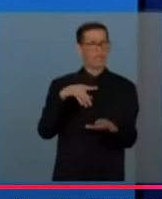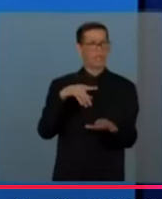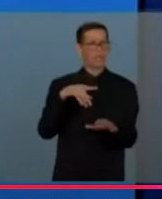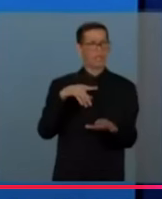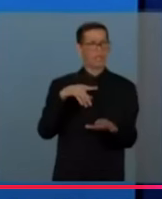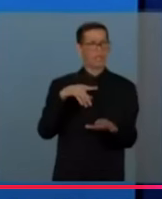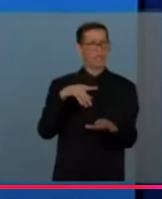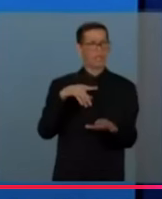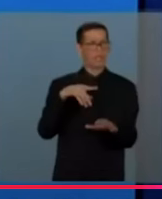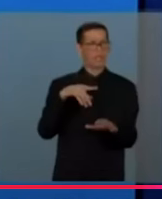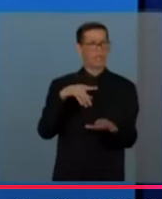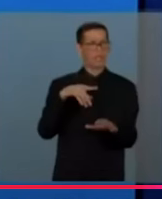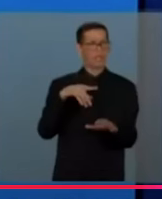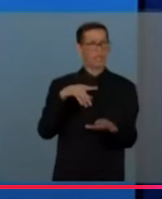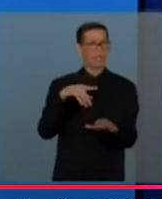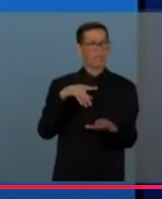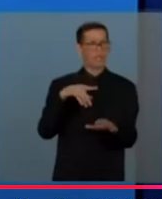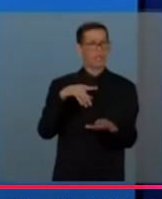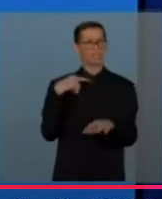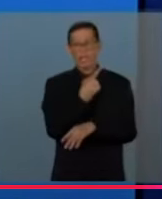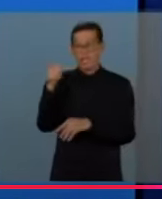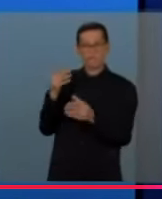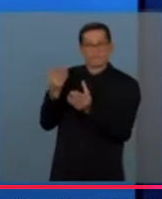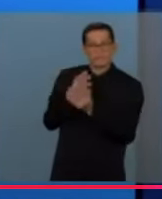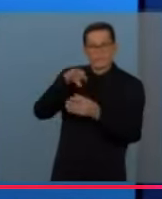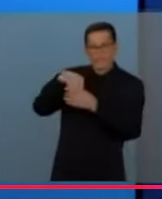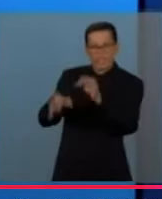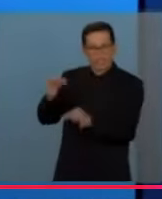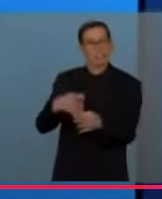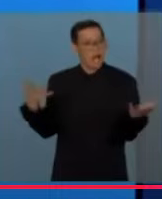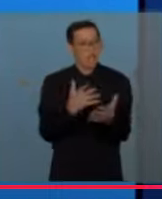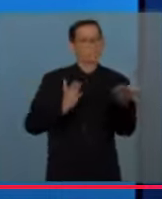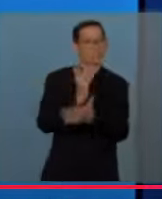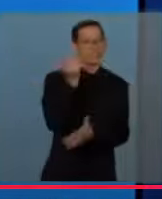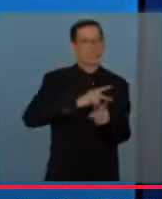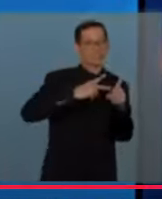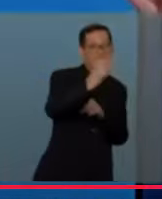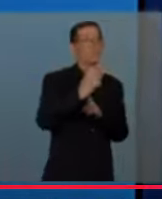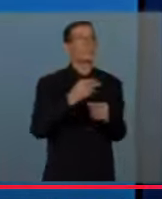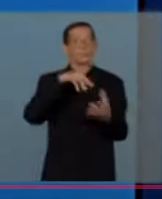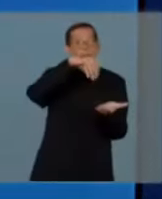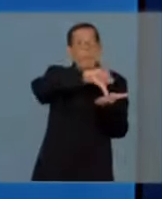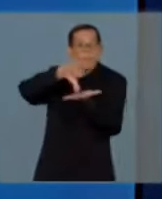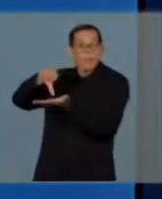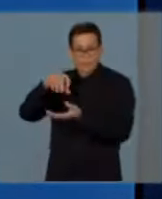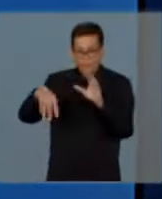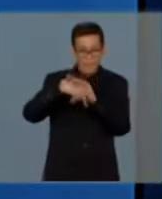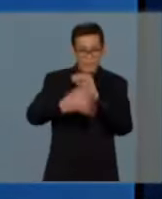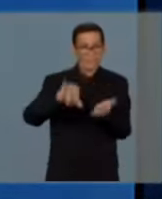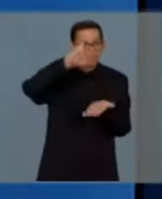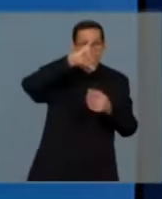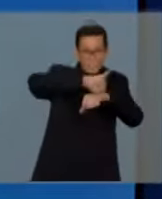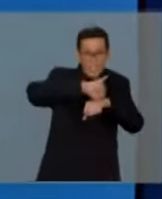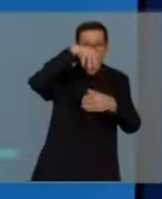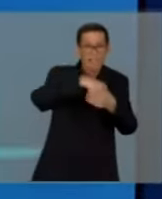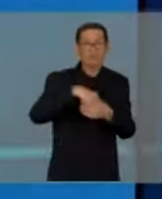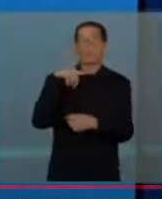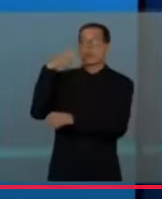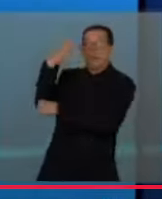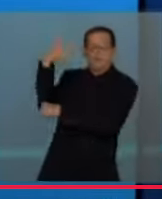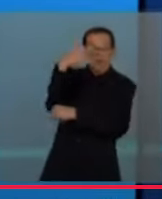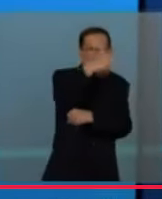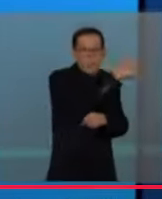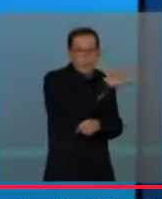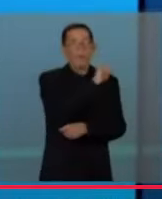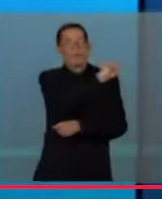viu desse merda e a culpa é sempre do outro Tá contratado já tenho 17.000 câmeras instaladas até o final do ano seram 20.000 câmeras e no meu próximo mandato mais 20